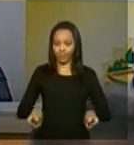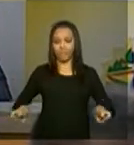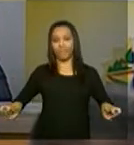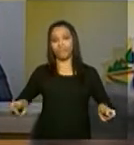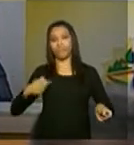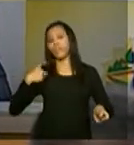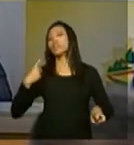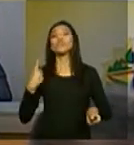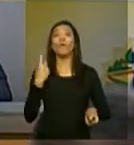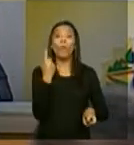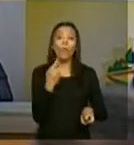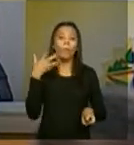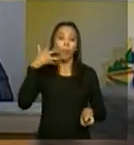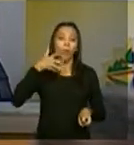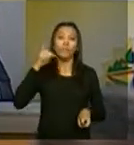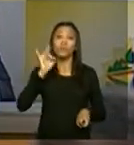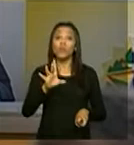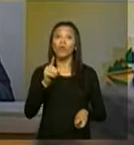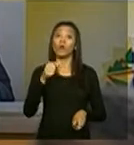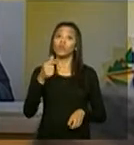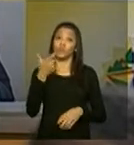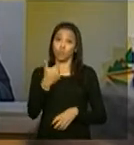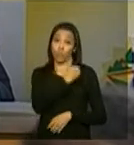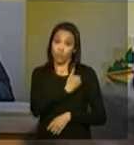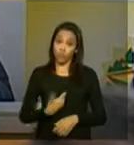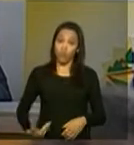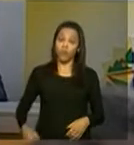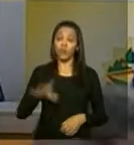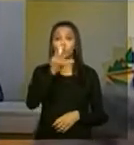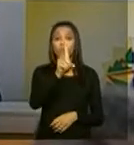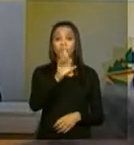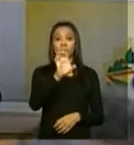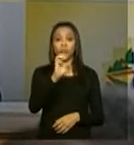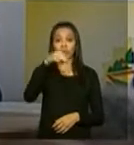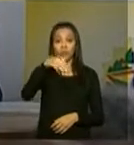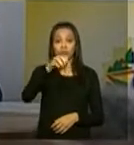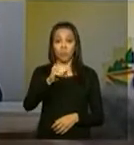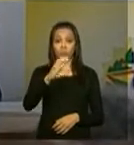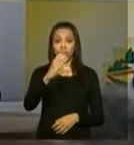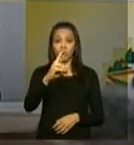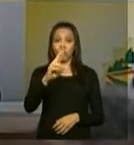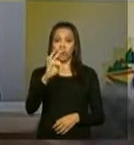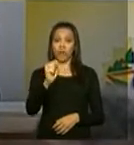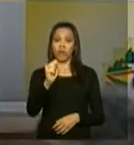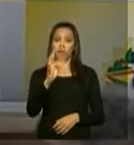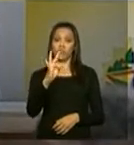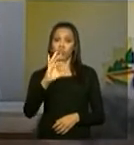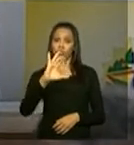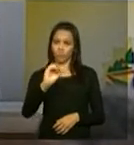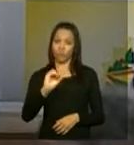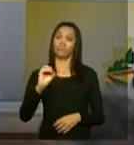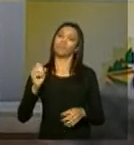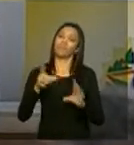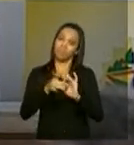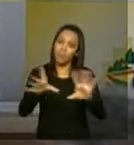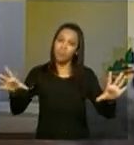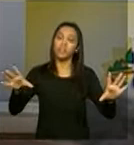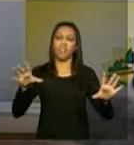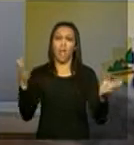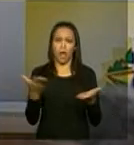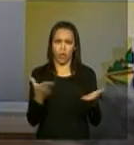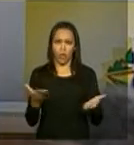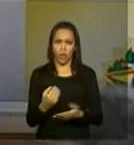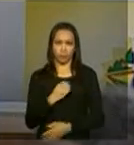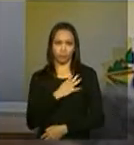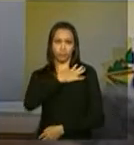só numa democracia nós podemos fazer isso nenhuma ditadura executa um processo de